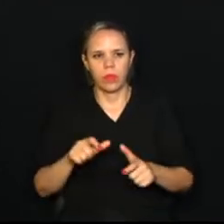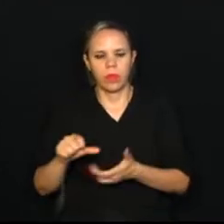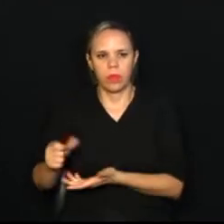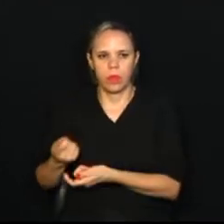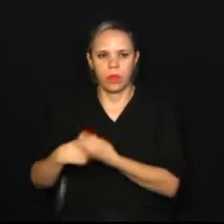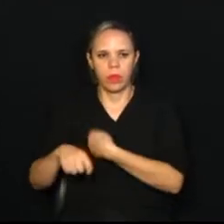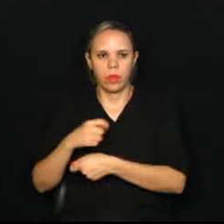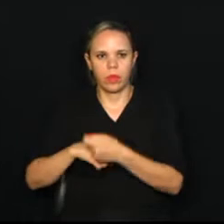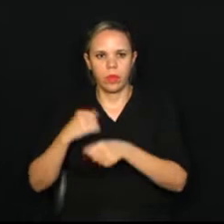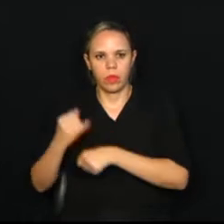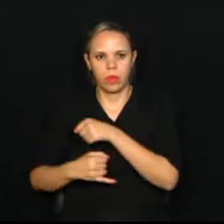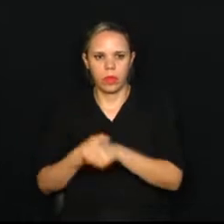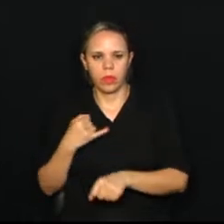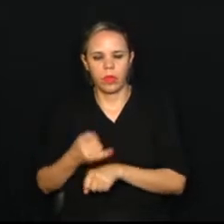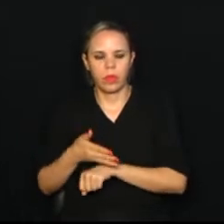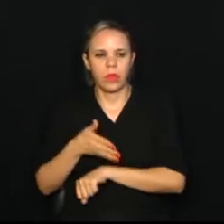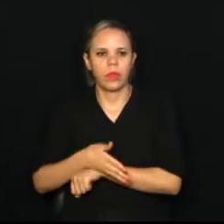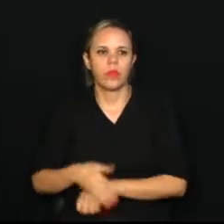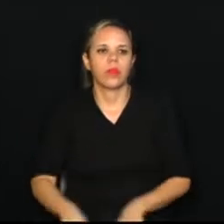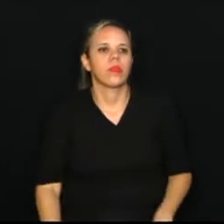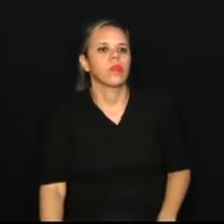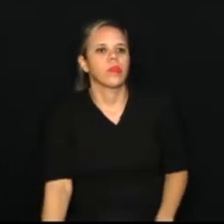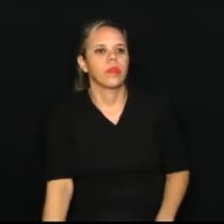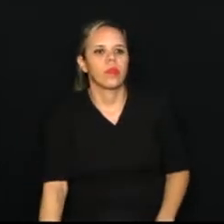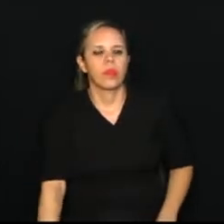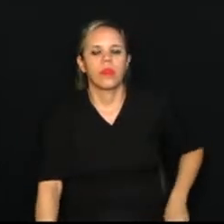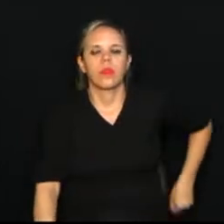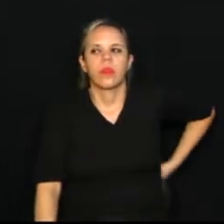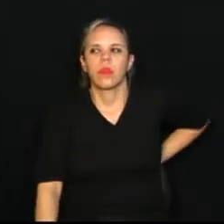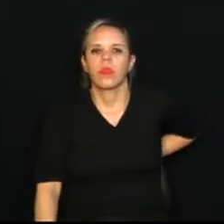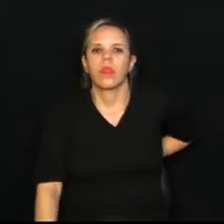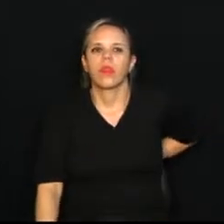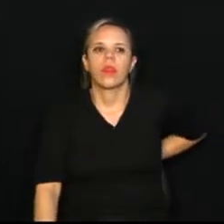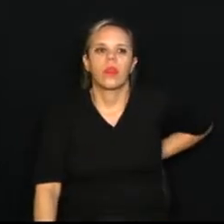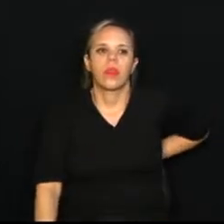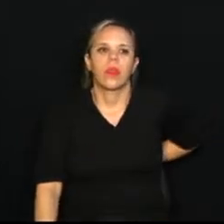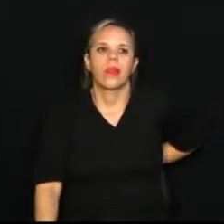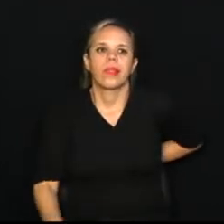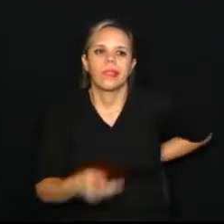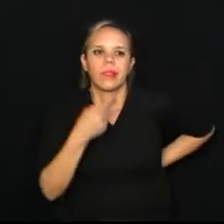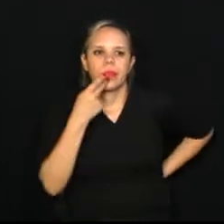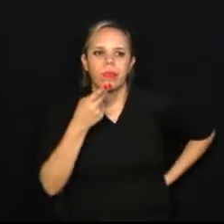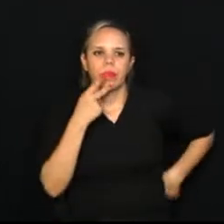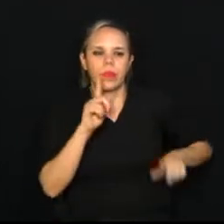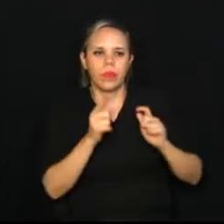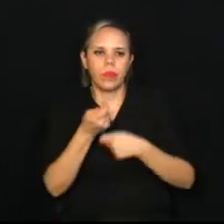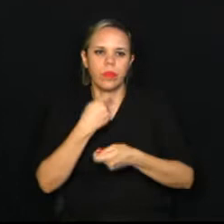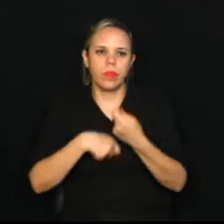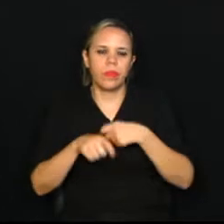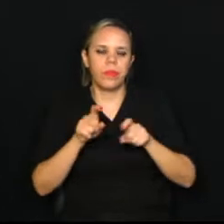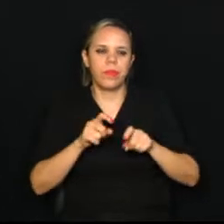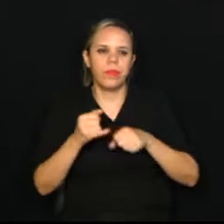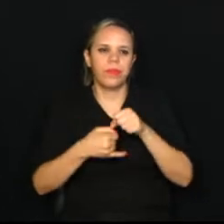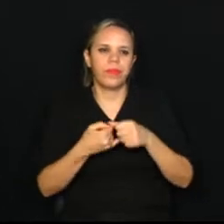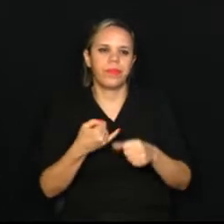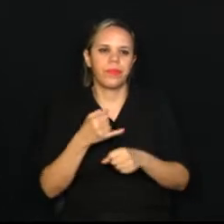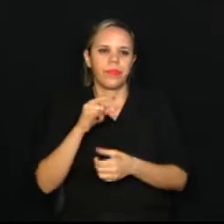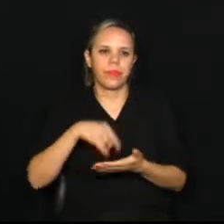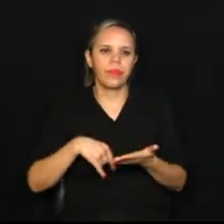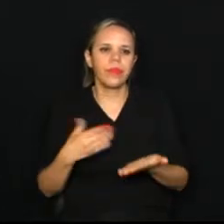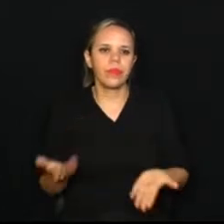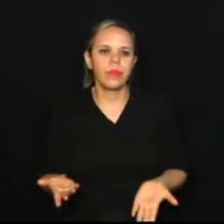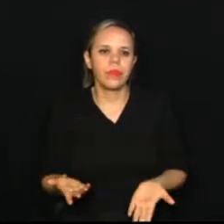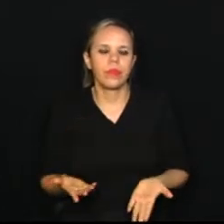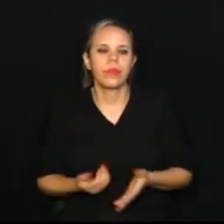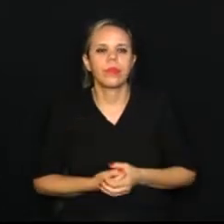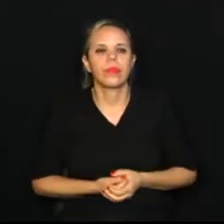da administração com acesso à internet. Eu falei da gestão eletrônica de documentos, é uma maneira de